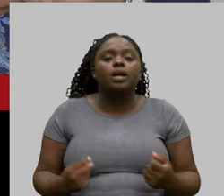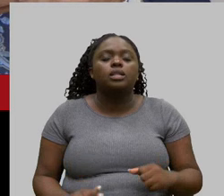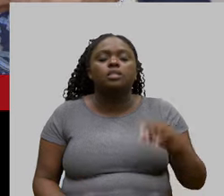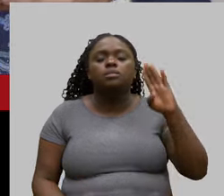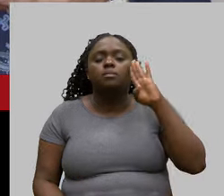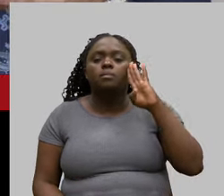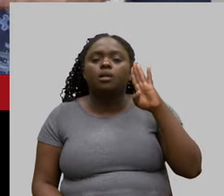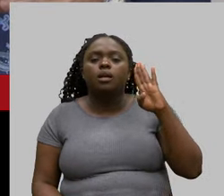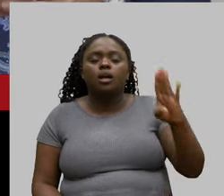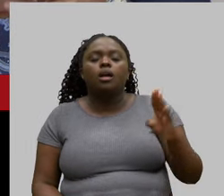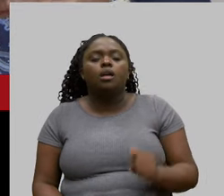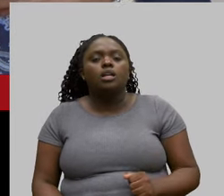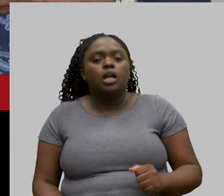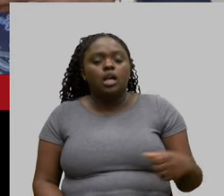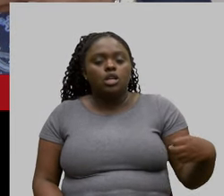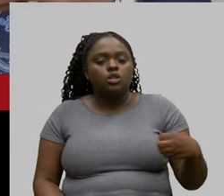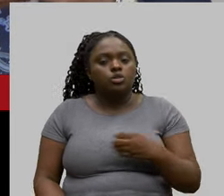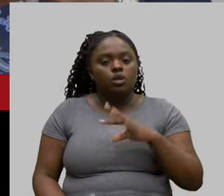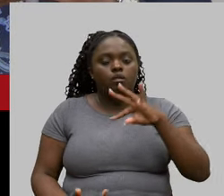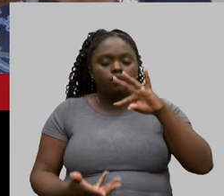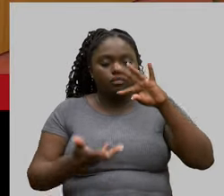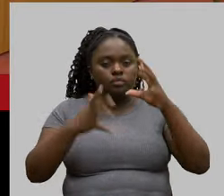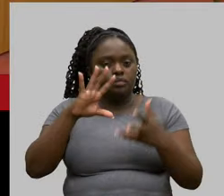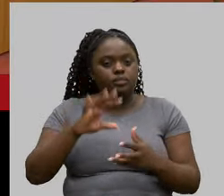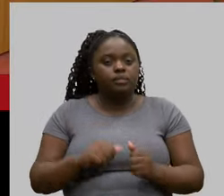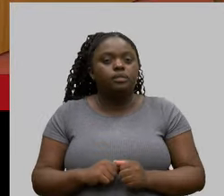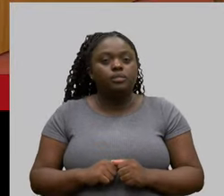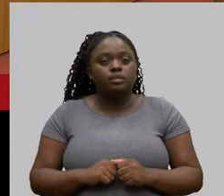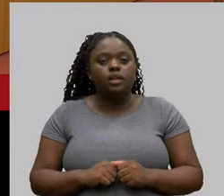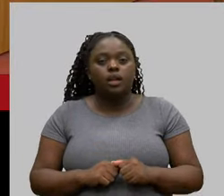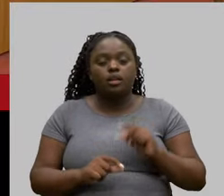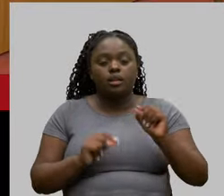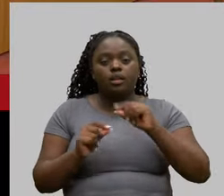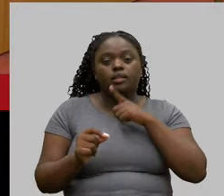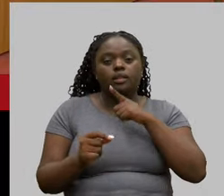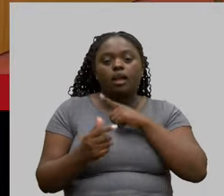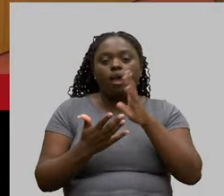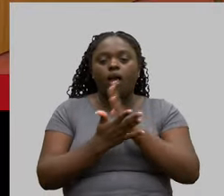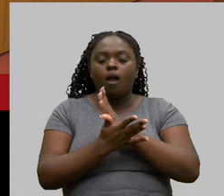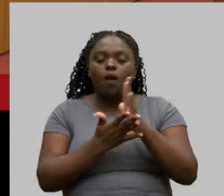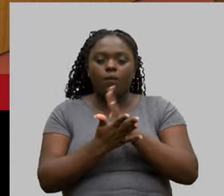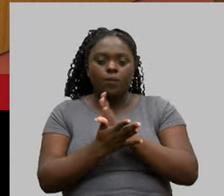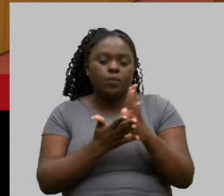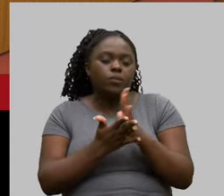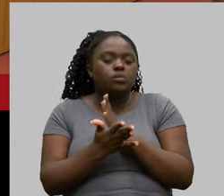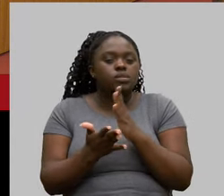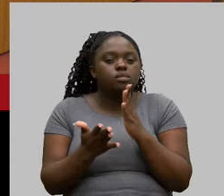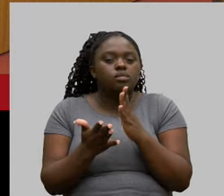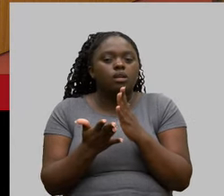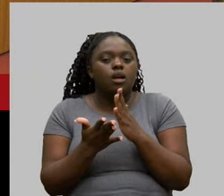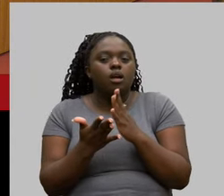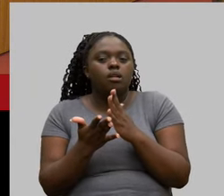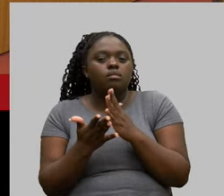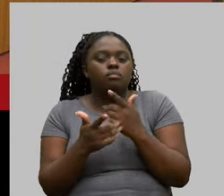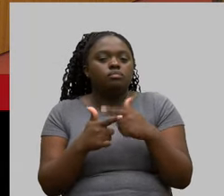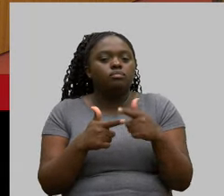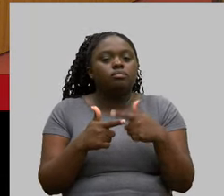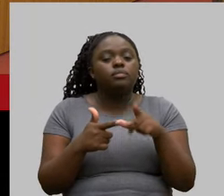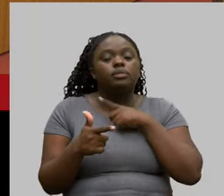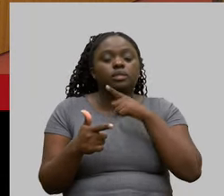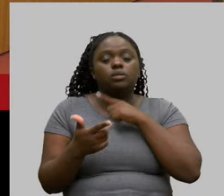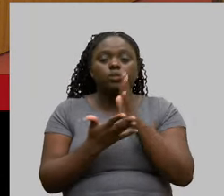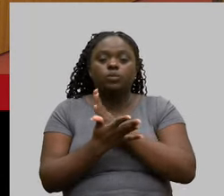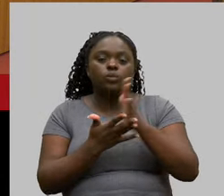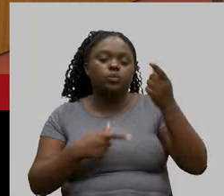essa essa outra reforma a a a outra eu tô com alguma sinalização de que tá tendo algum alguma discussão no